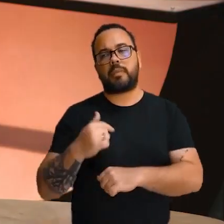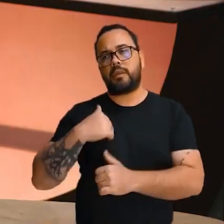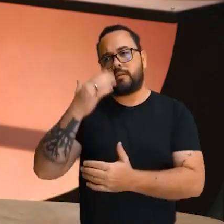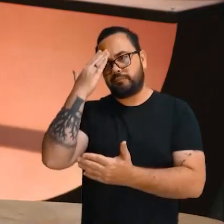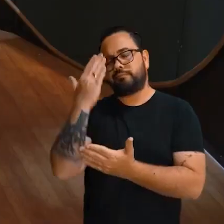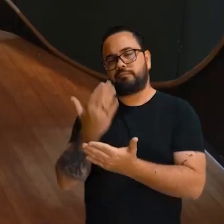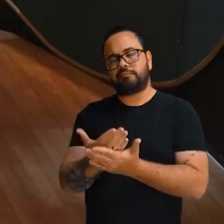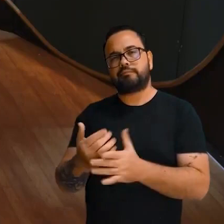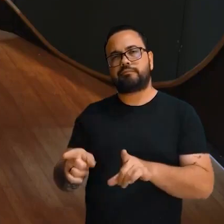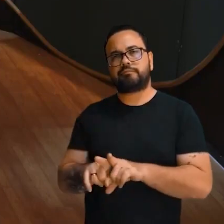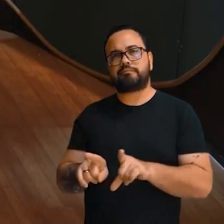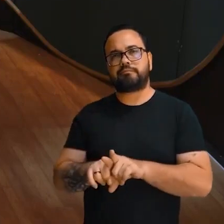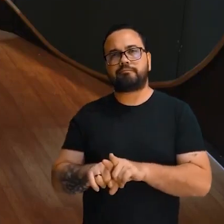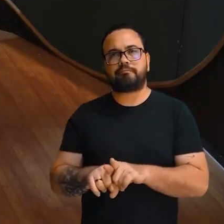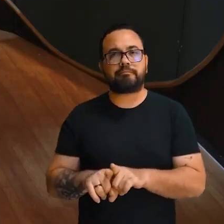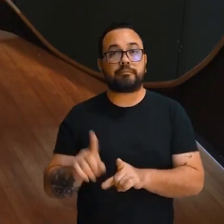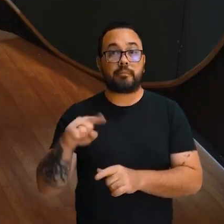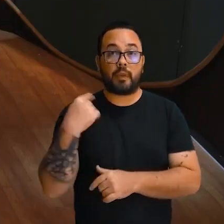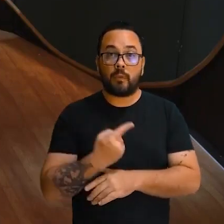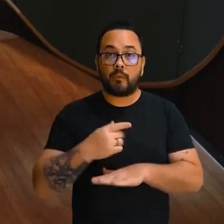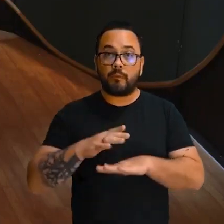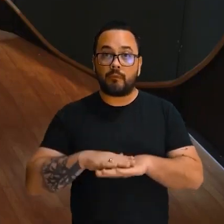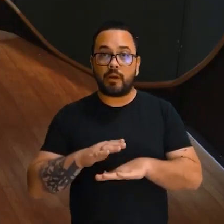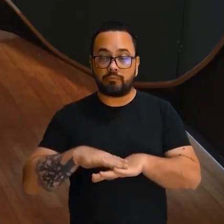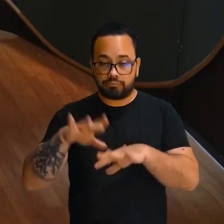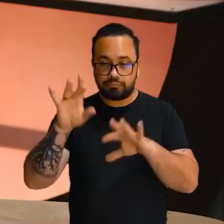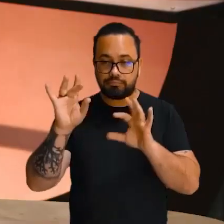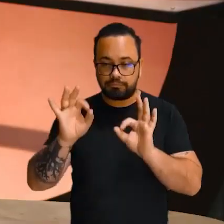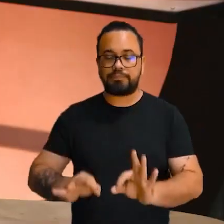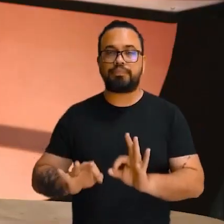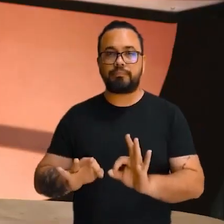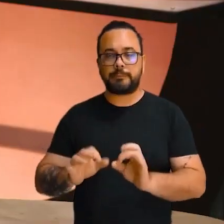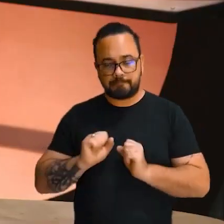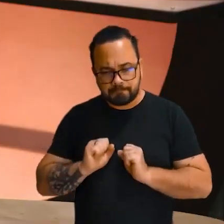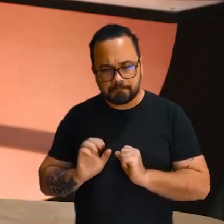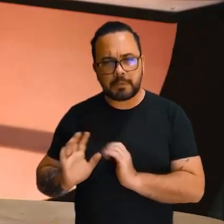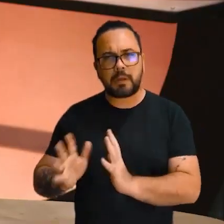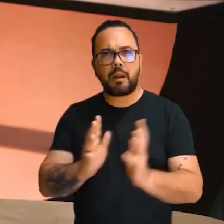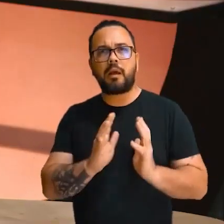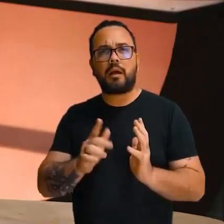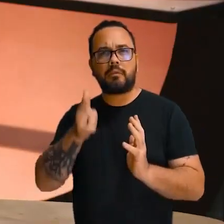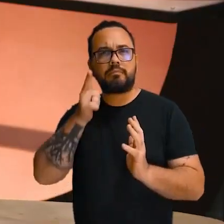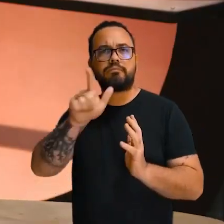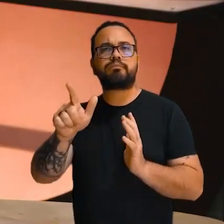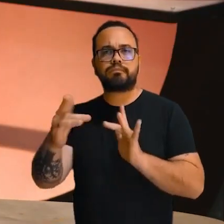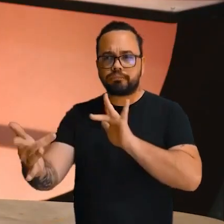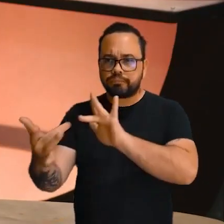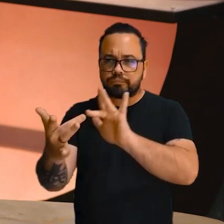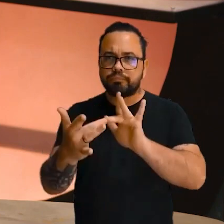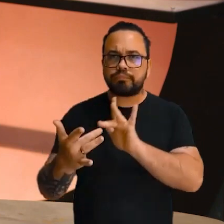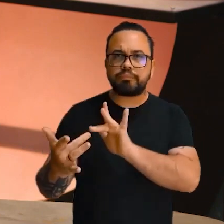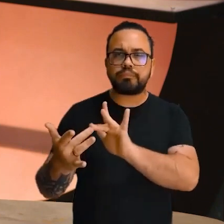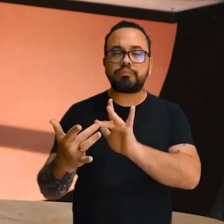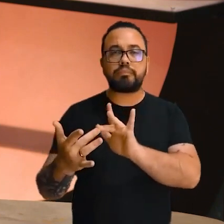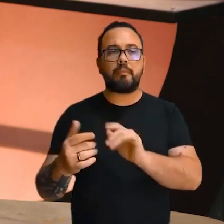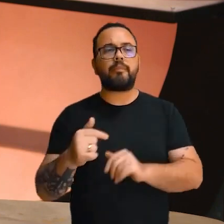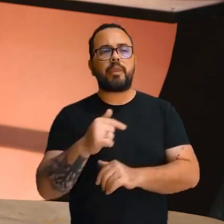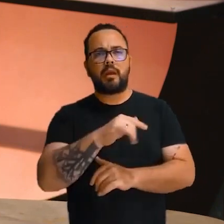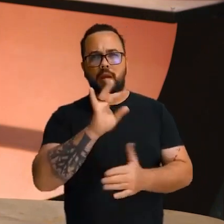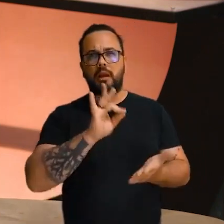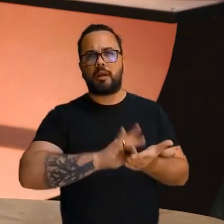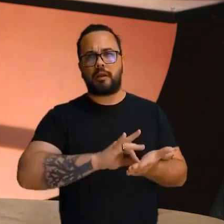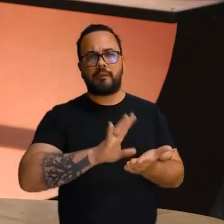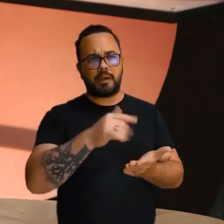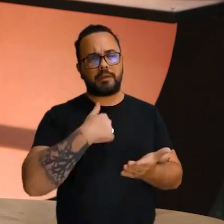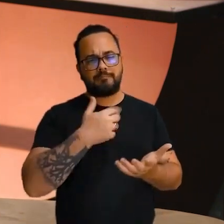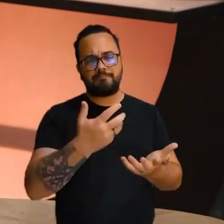Muito que... A gente, de verdade, quando e emoção. Quando a gente faz as coisas de verdade, a gente toca as pessoas. É, né? O outro foi verdadeiro, mas eu tava querendo realmente me impressionar.